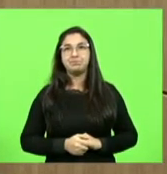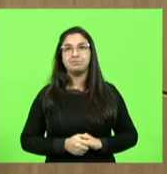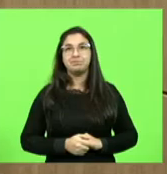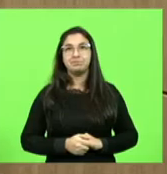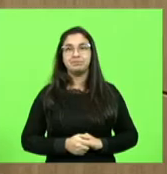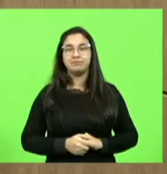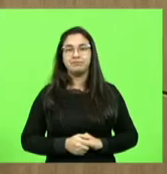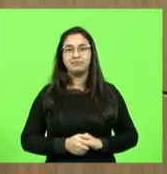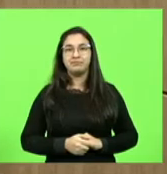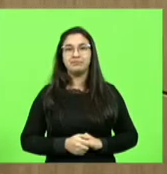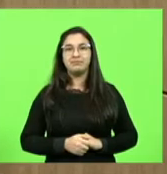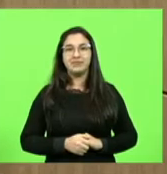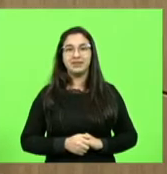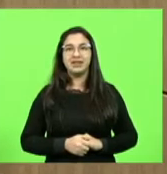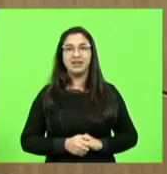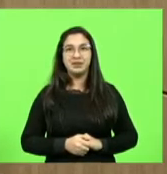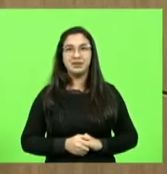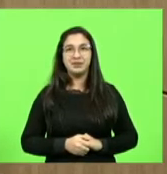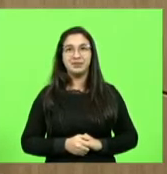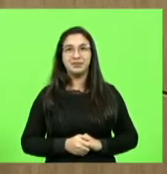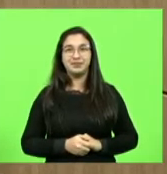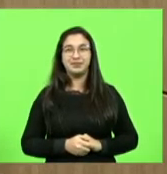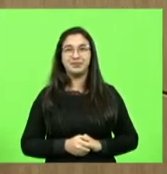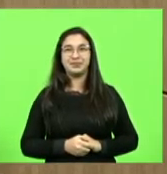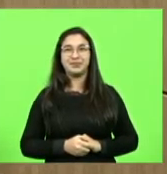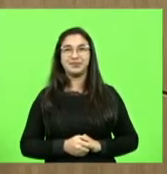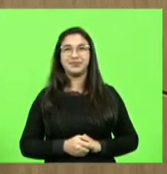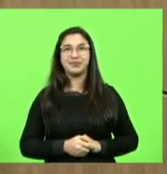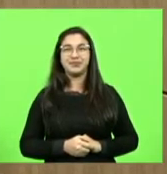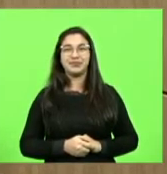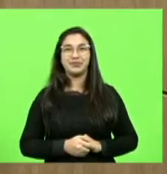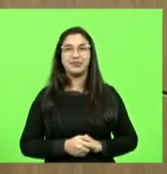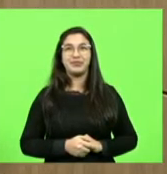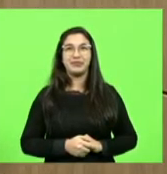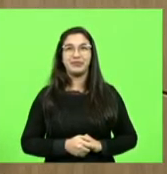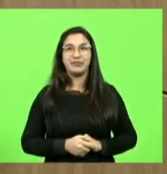também. São 7. Deputado.